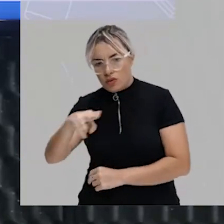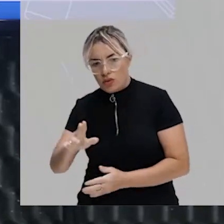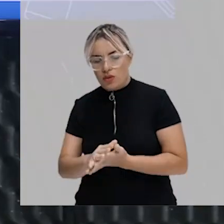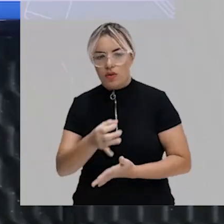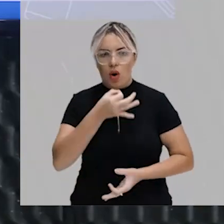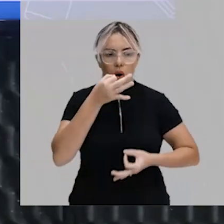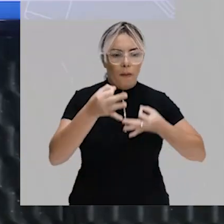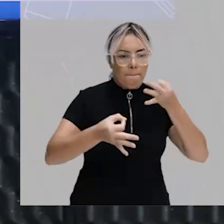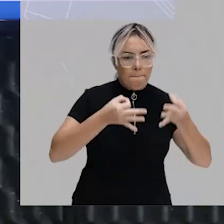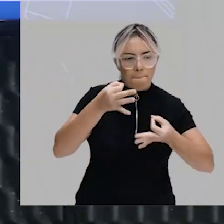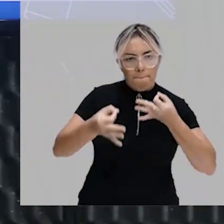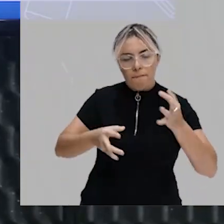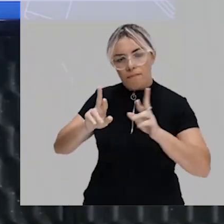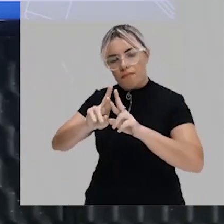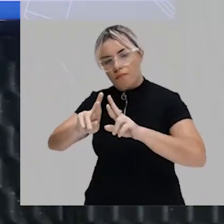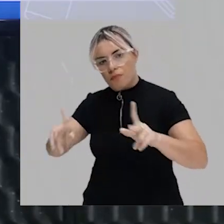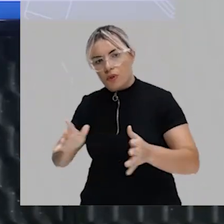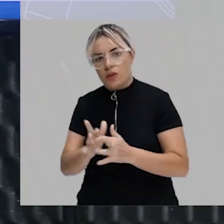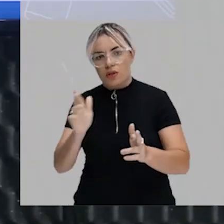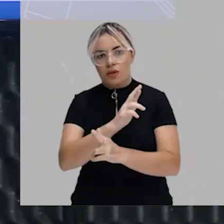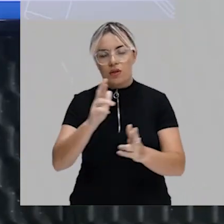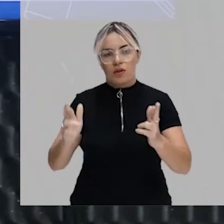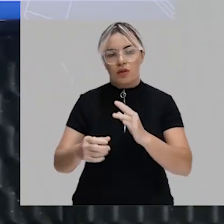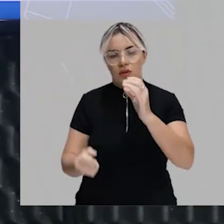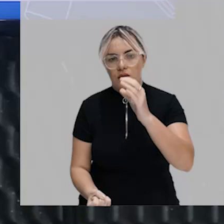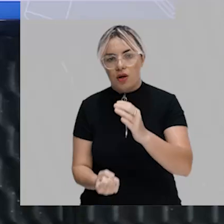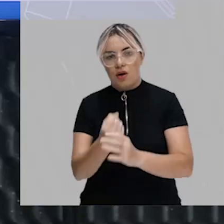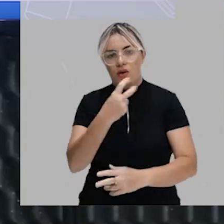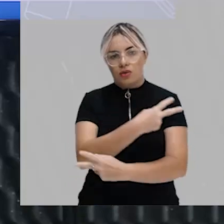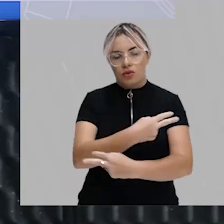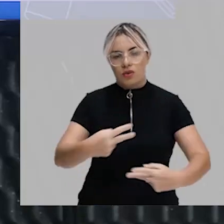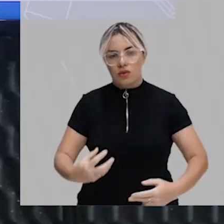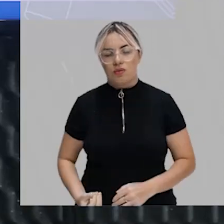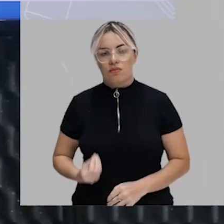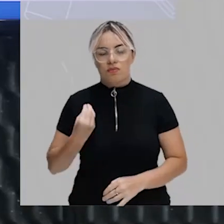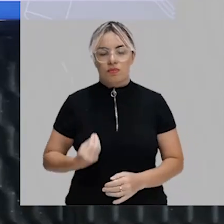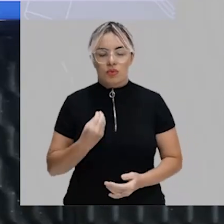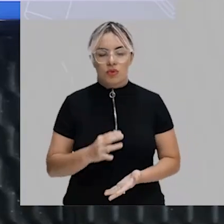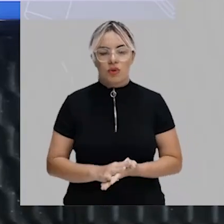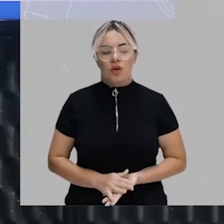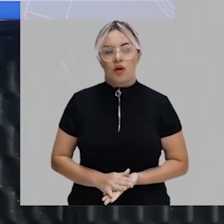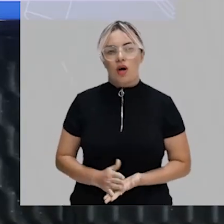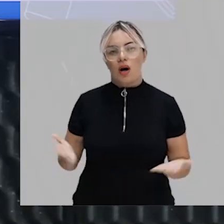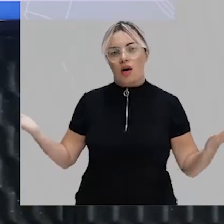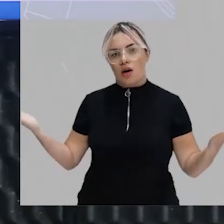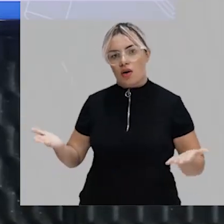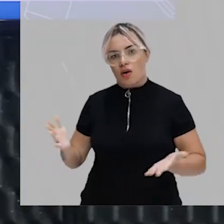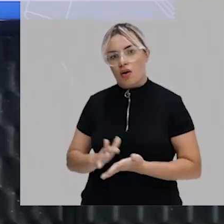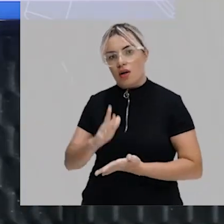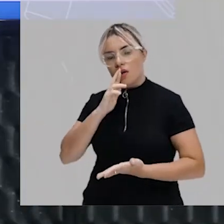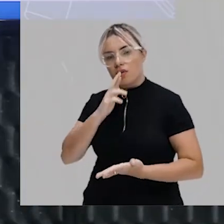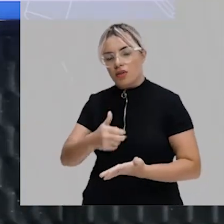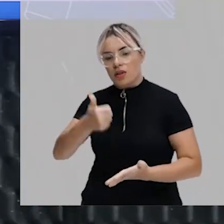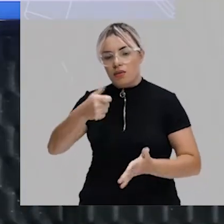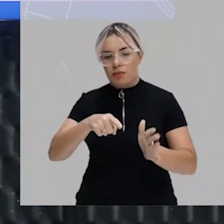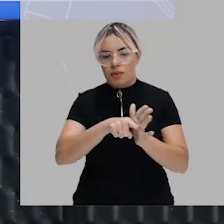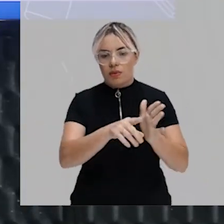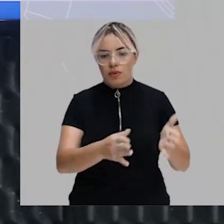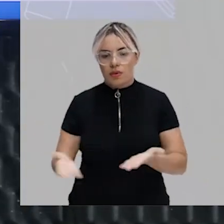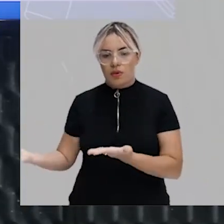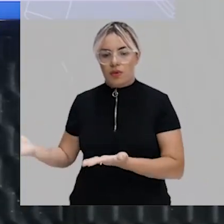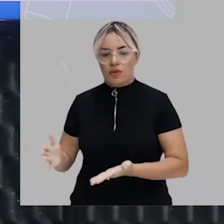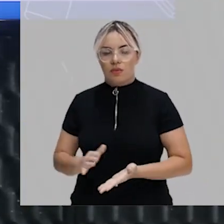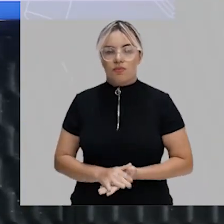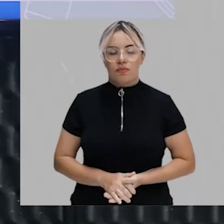opiniões totalmente diferentes a respeito da origem dos seres vivos, tá? Então a gente vai agora responder a primeira questão. E vamos